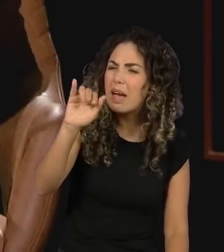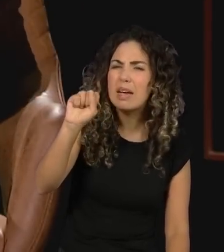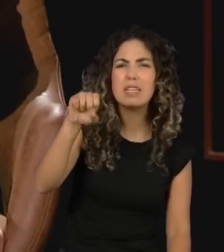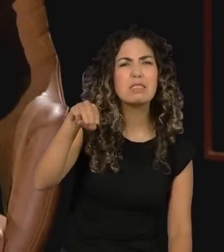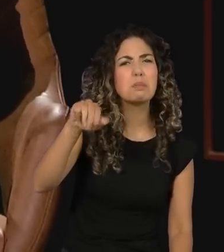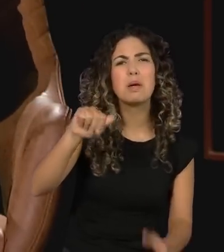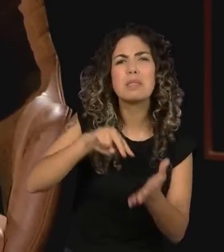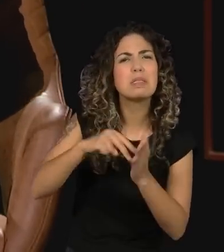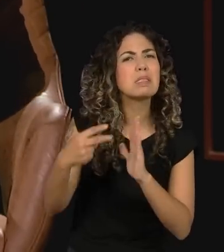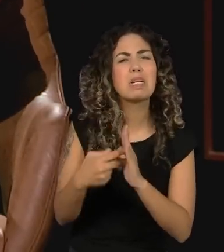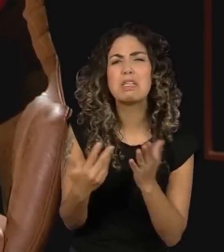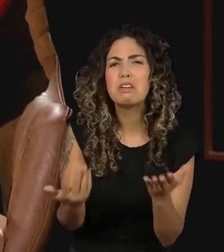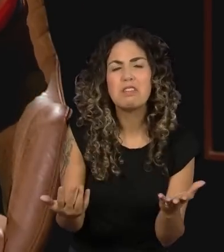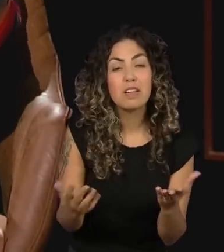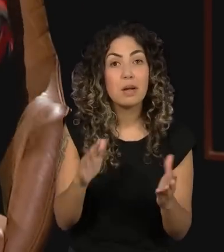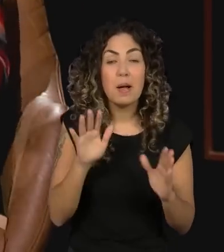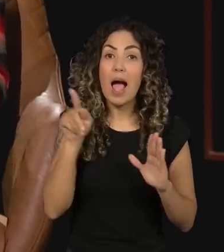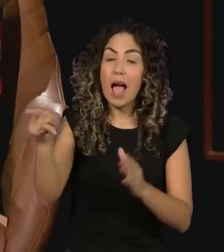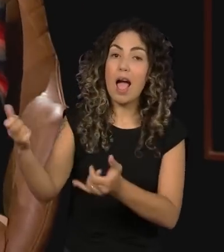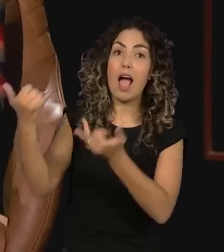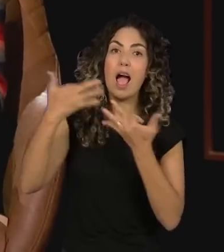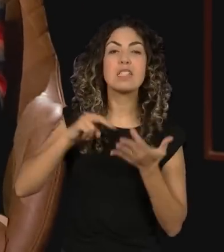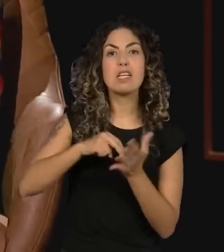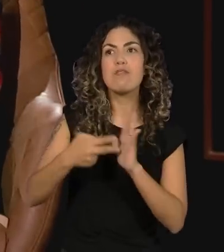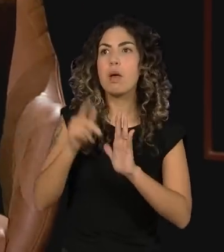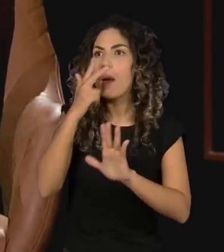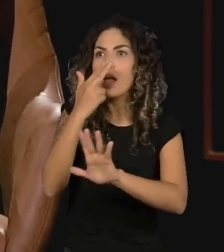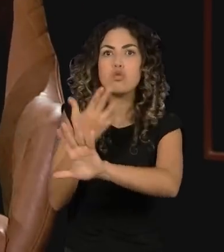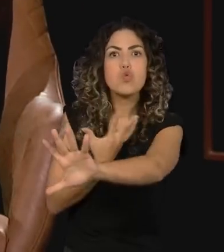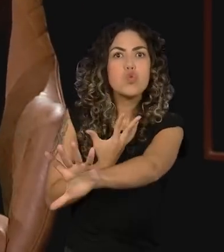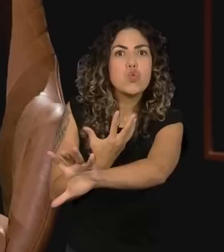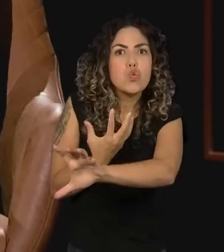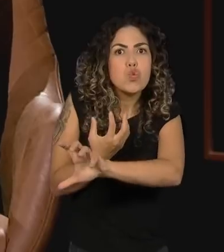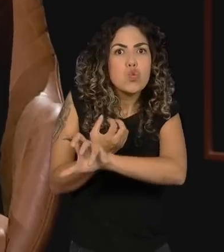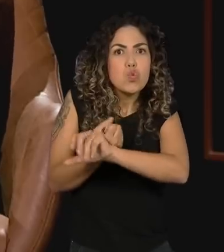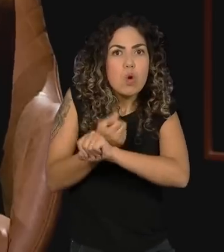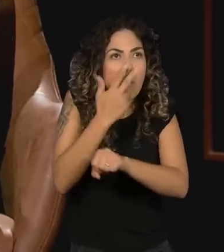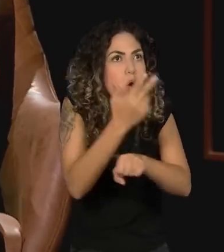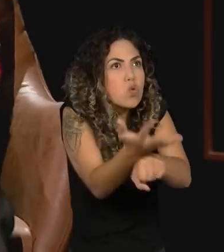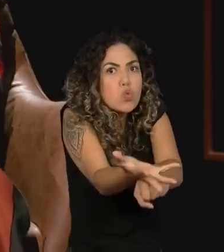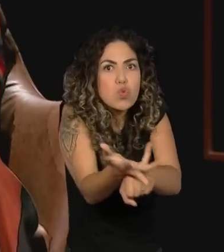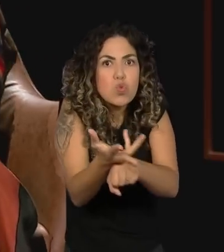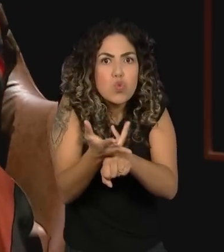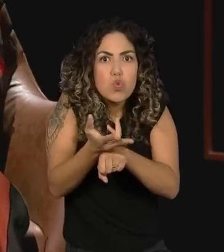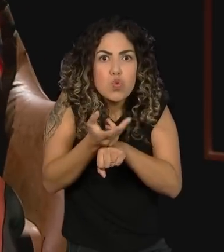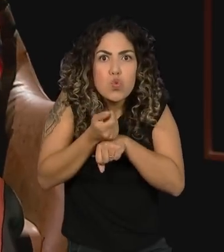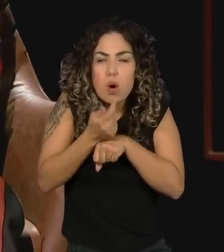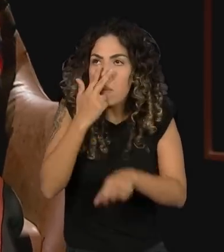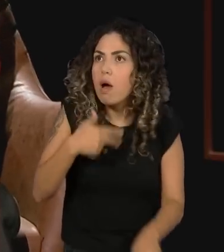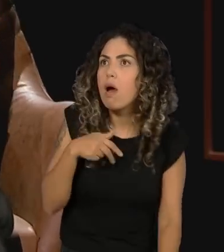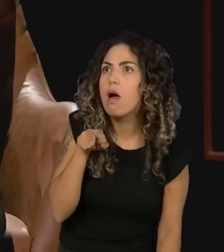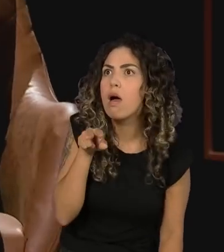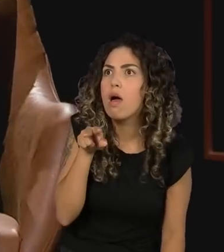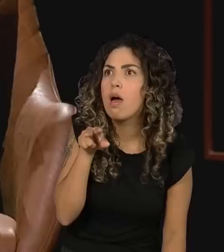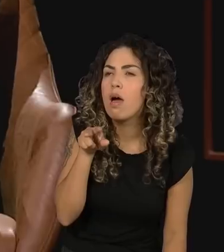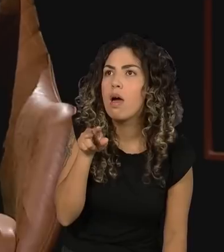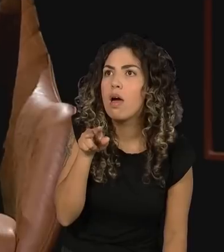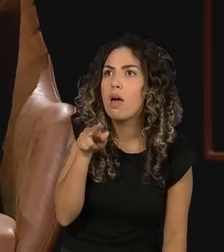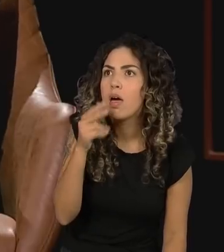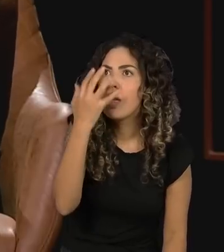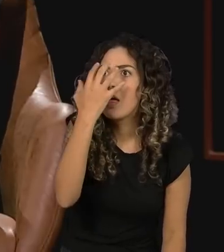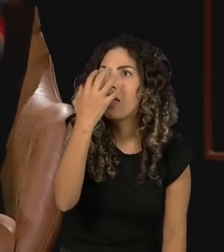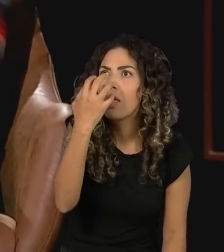que a pessoa tem, que fica todo mundo assim vidrado nele. E essa é a lembrança